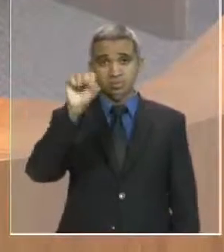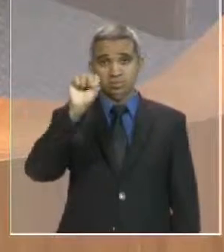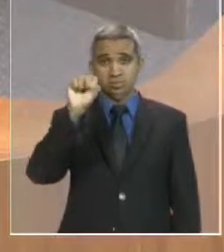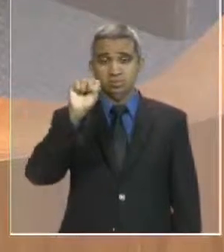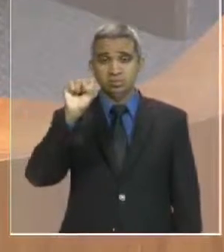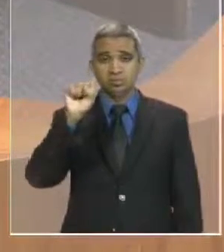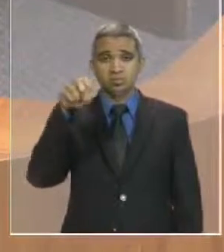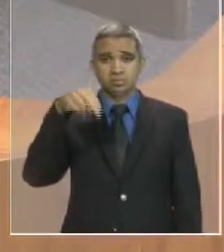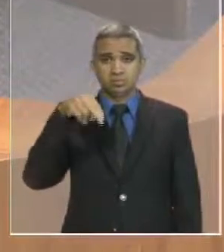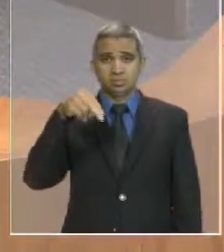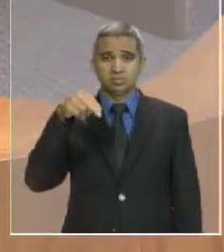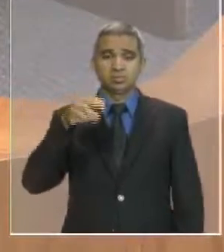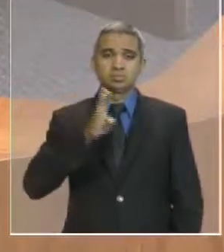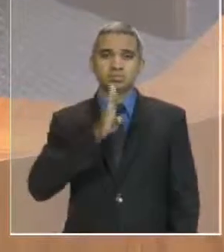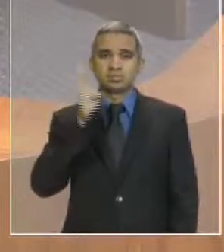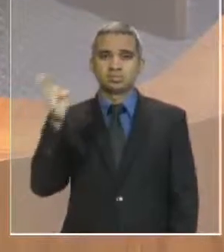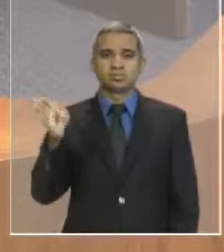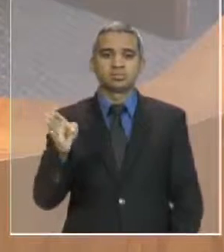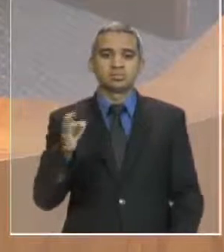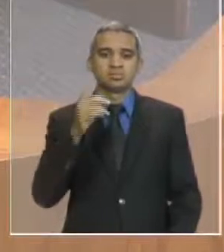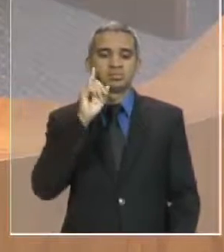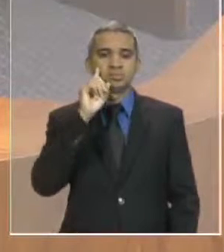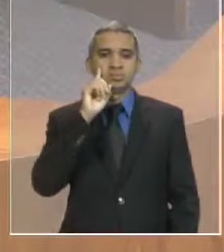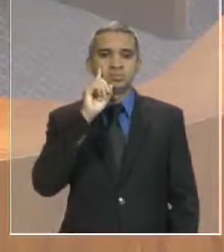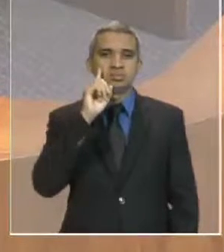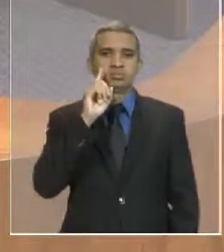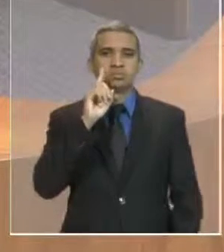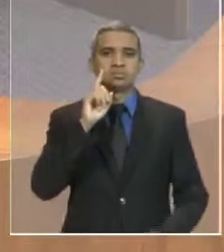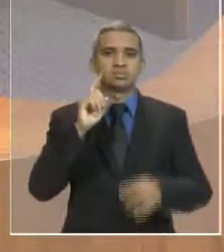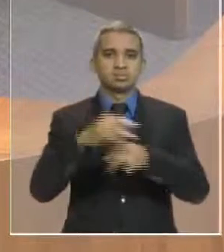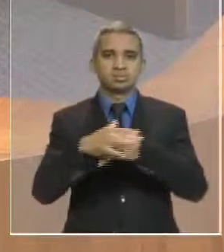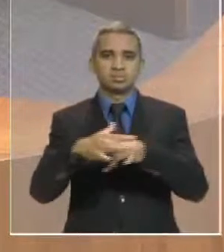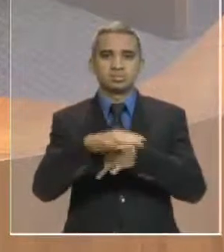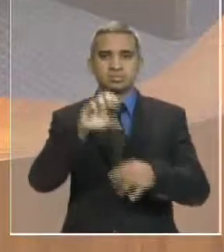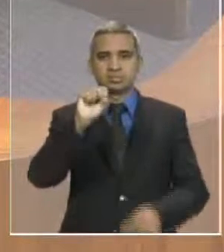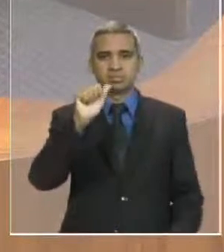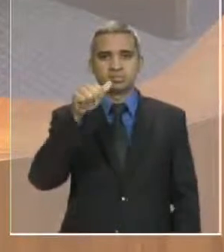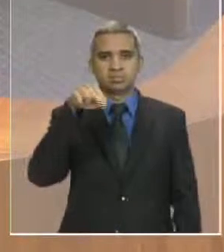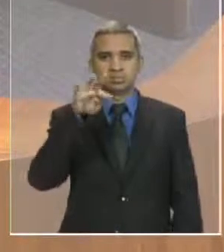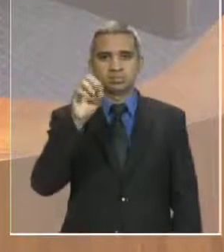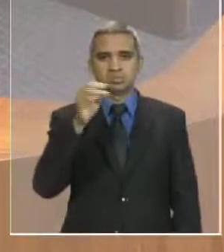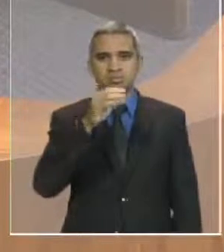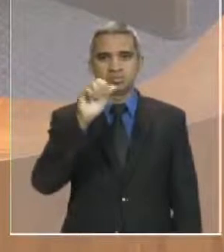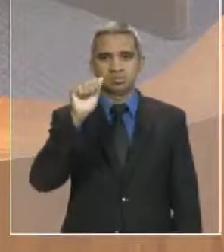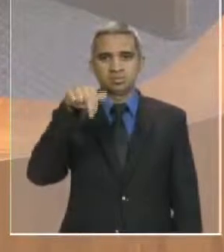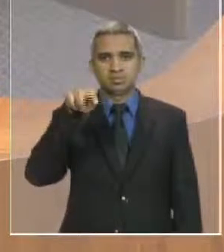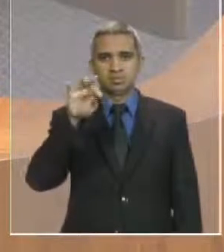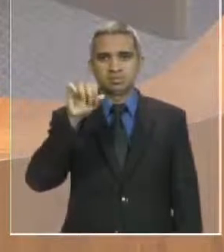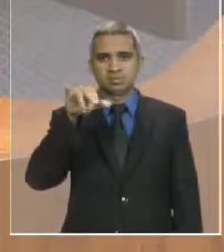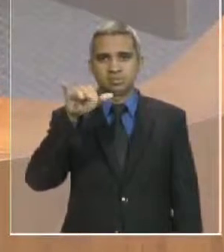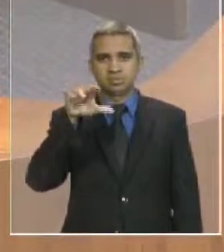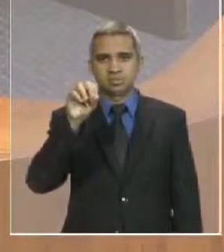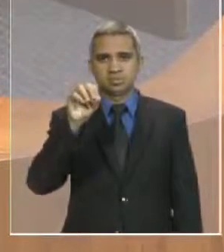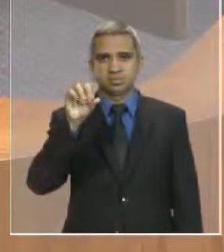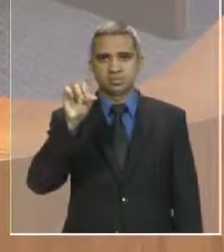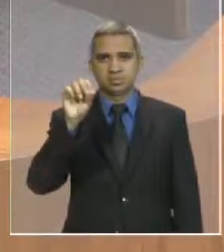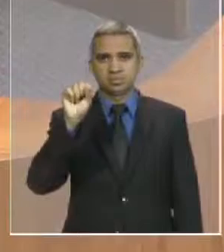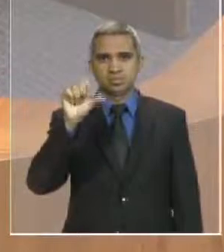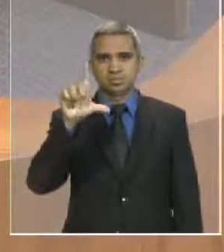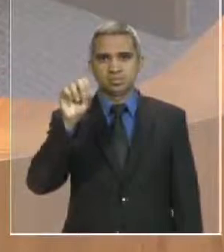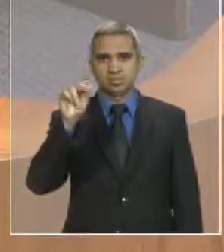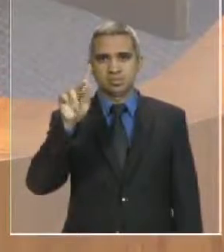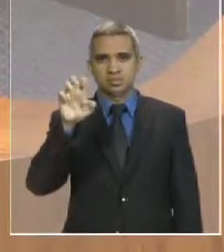Ropes, onde ali fomos ali acompanhar o lançamento da pré-candidatura da nossa amiga Dona Maria